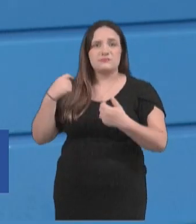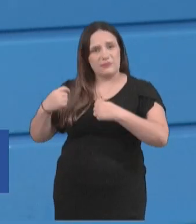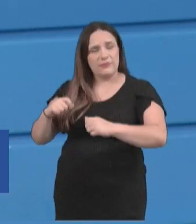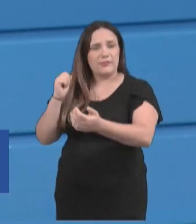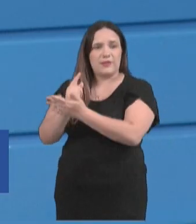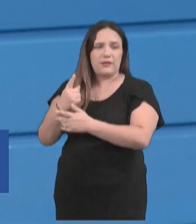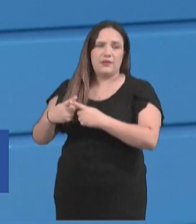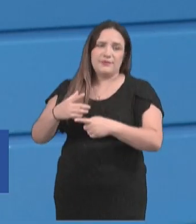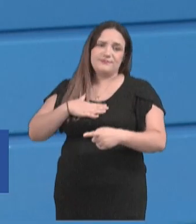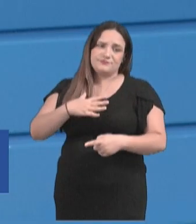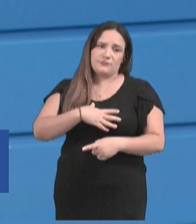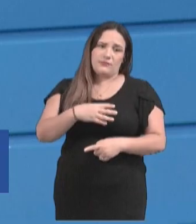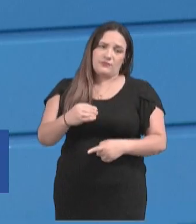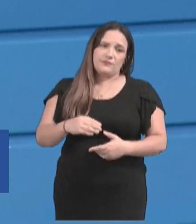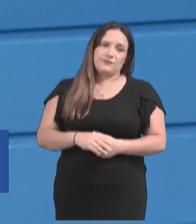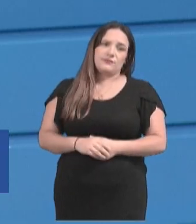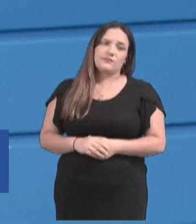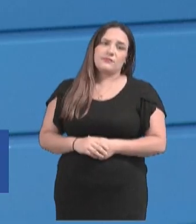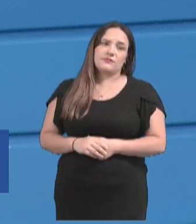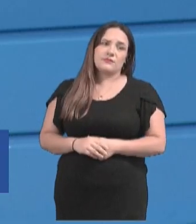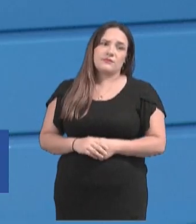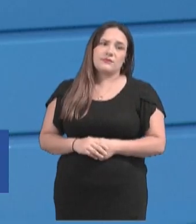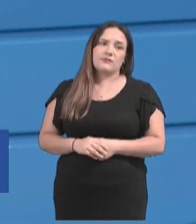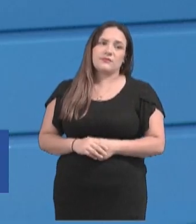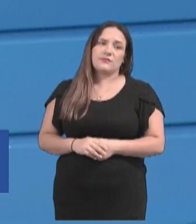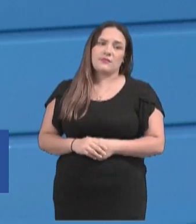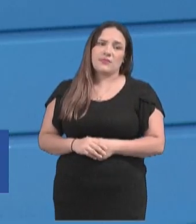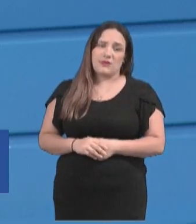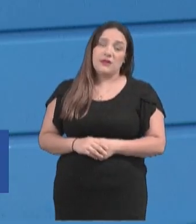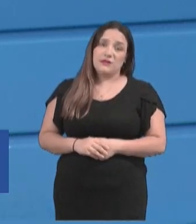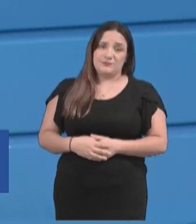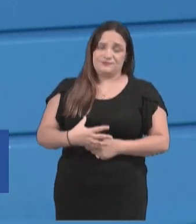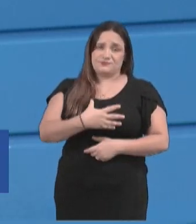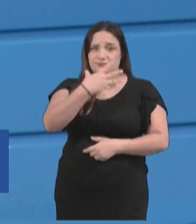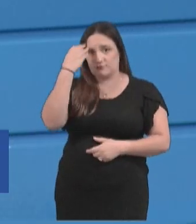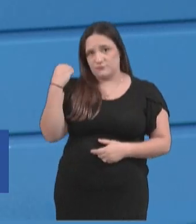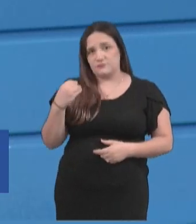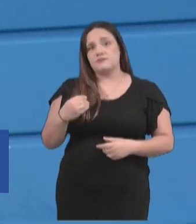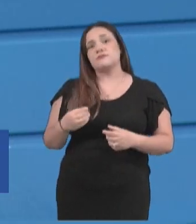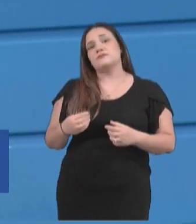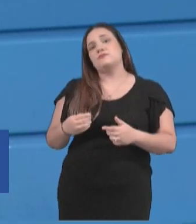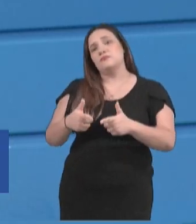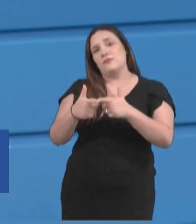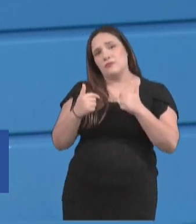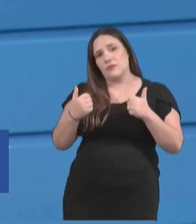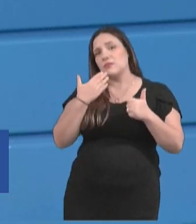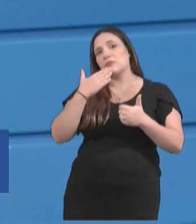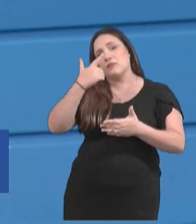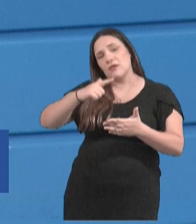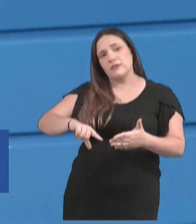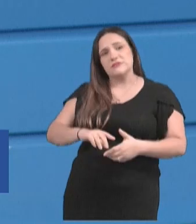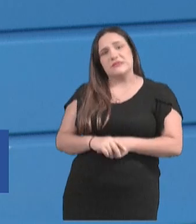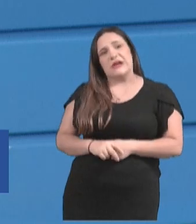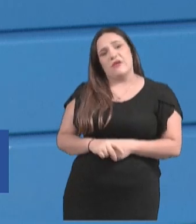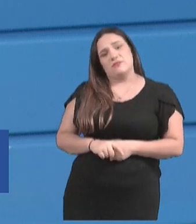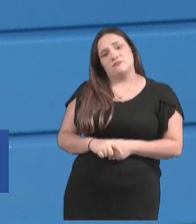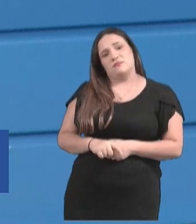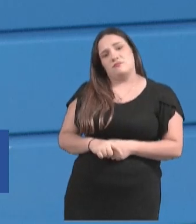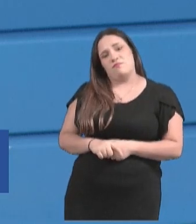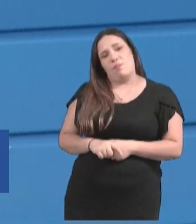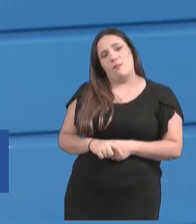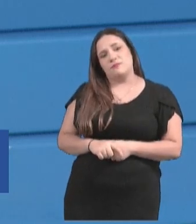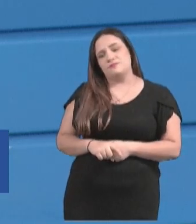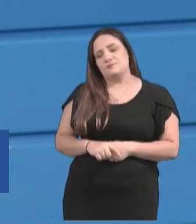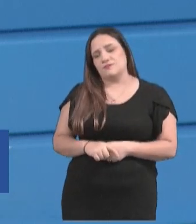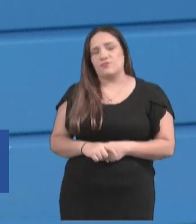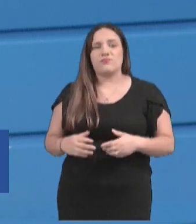a licença. Licenciei, beleza. Aí, deputado, como as máquinas minhas não